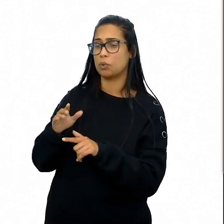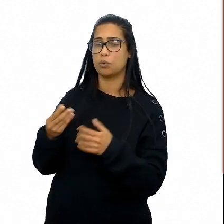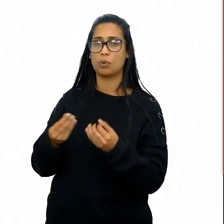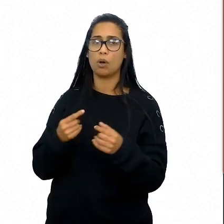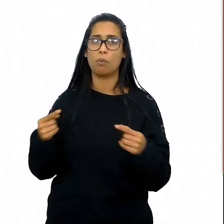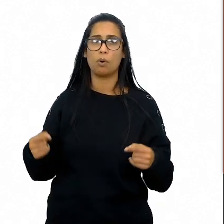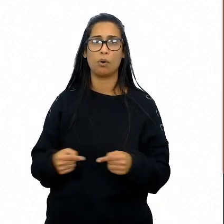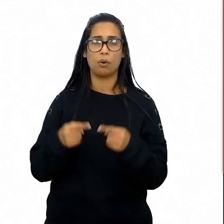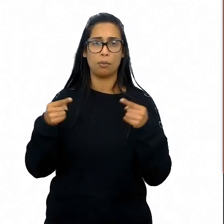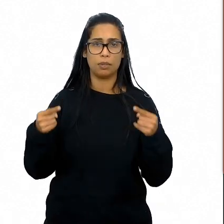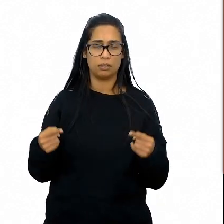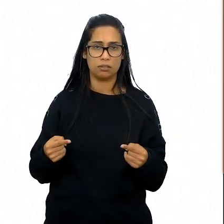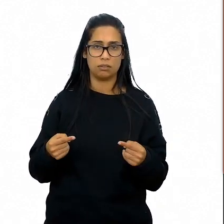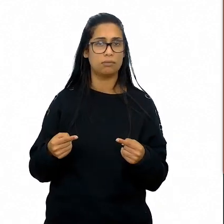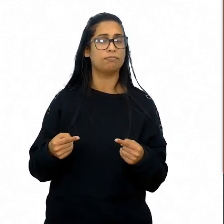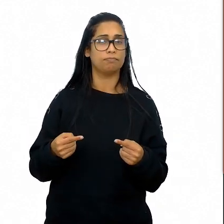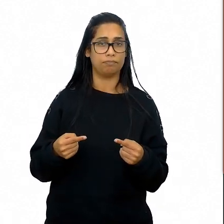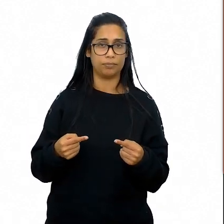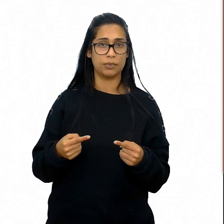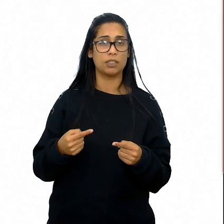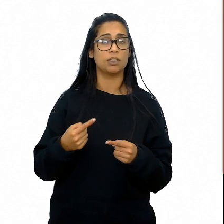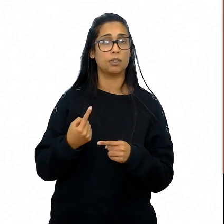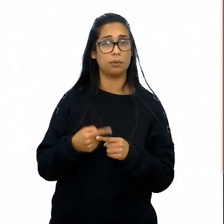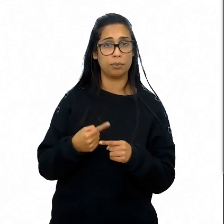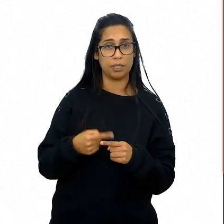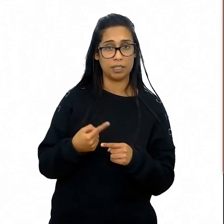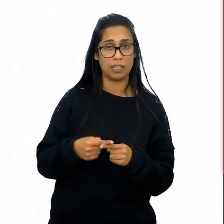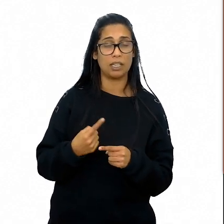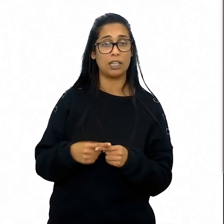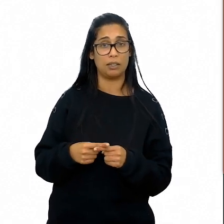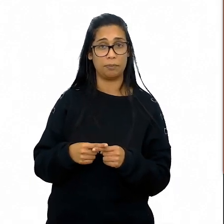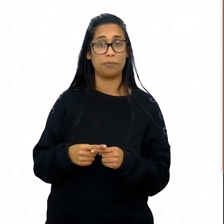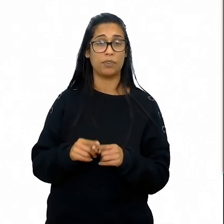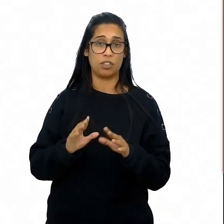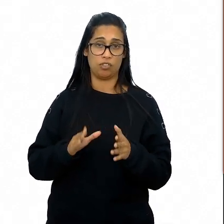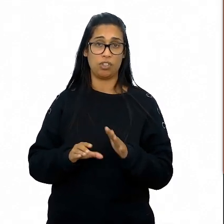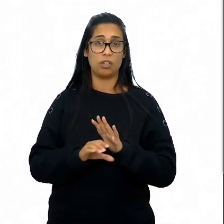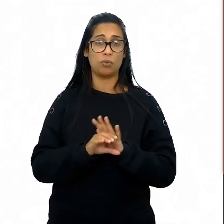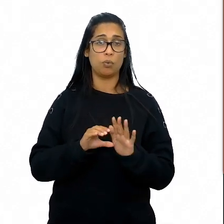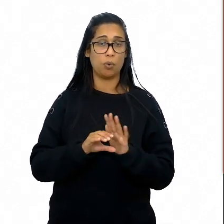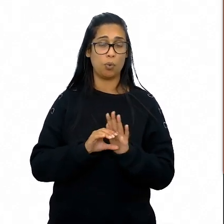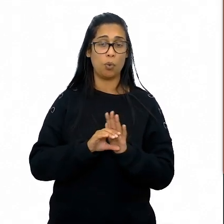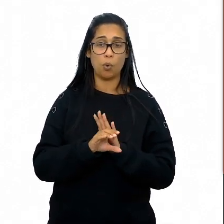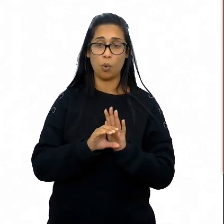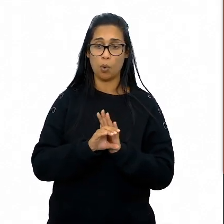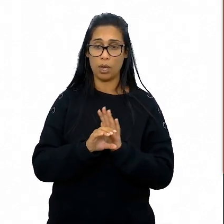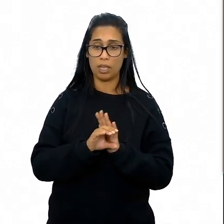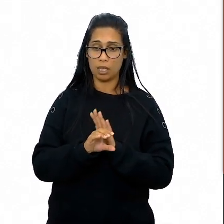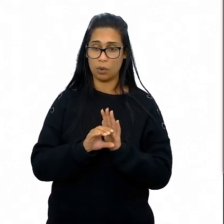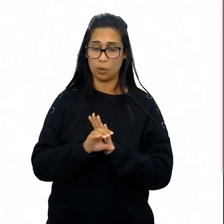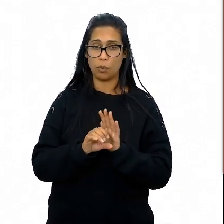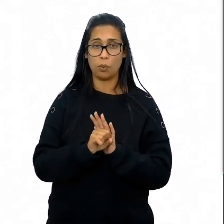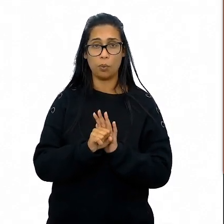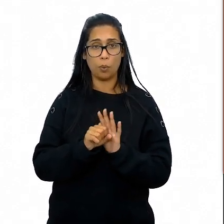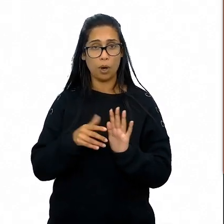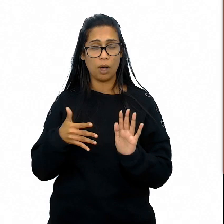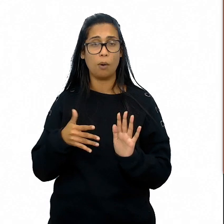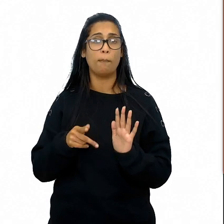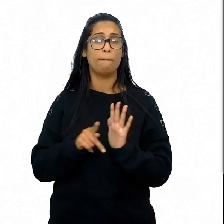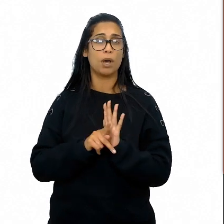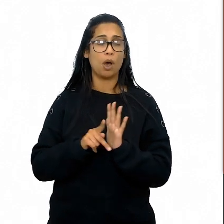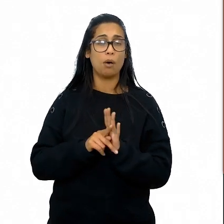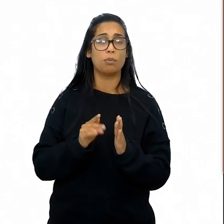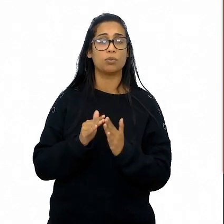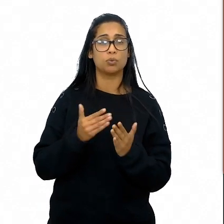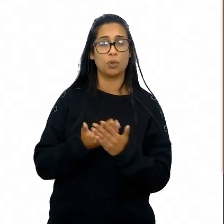extensão da Matemática contida no currículo escolar então ainda que eu vá lá e consulte o currículo eu